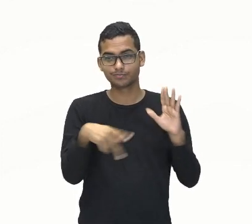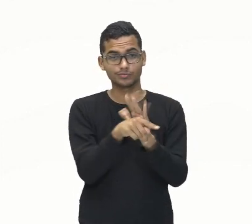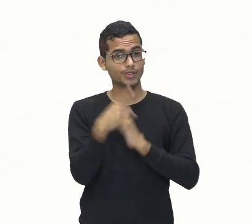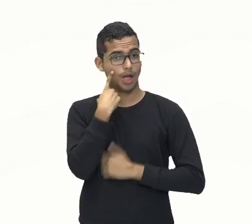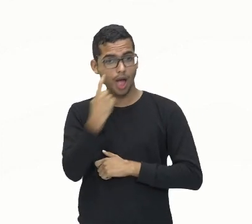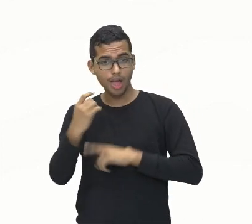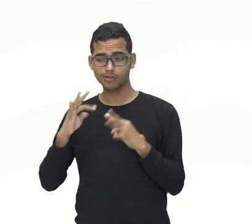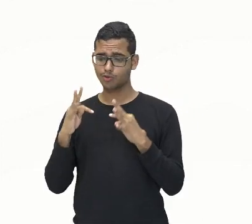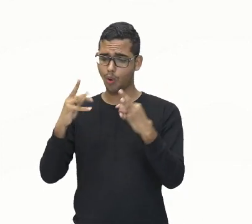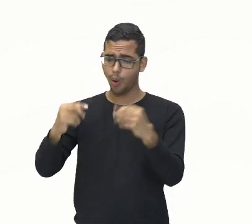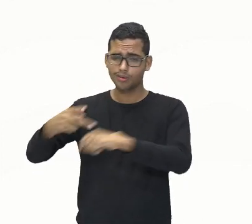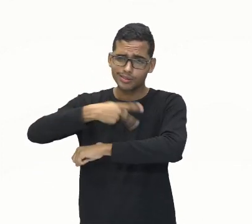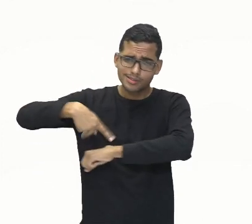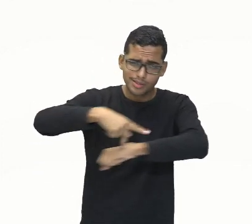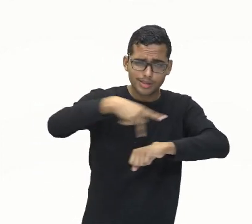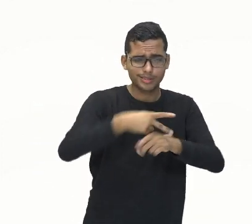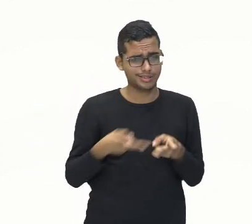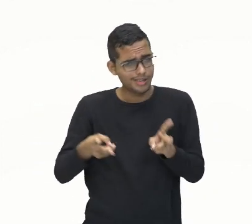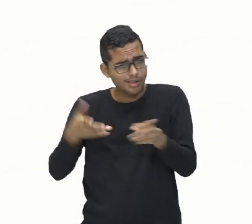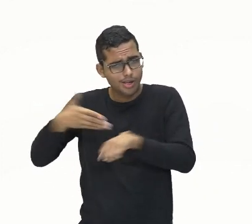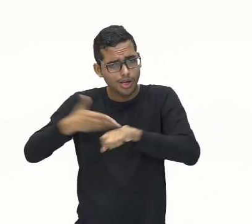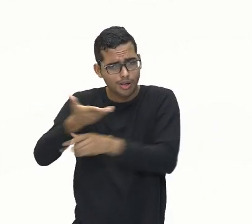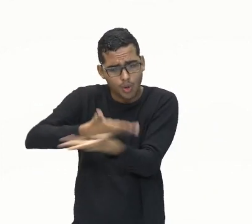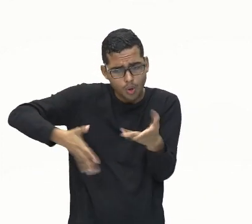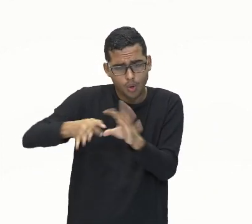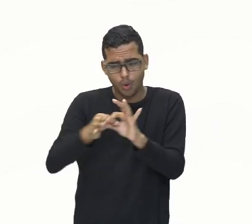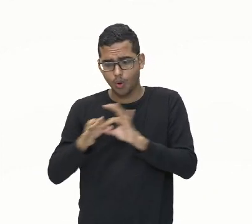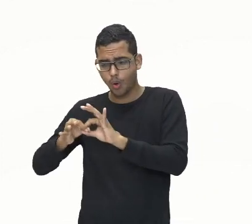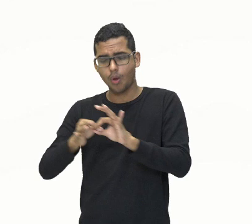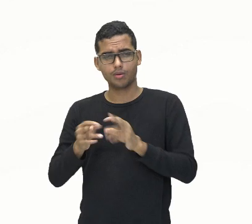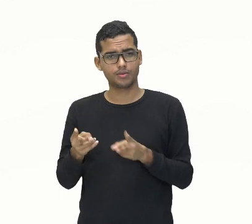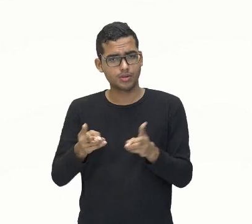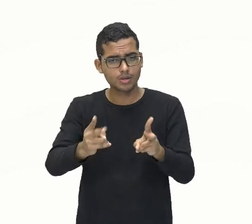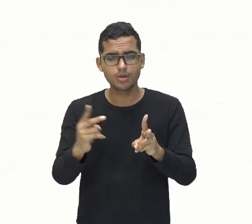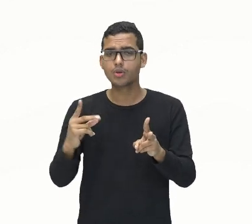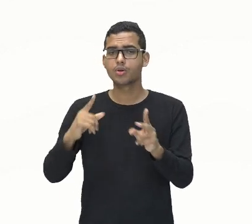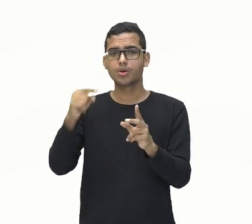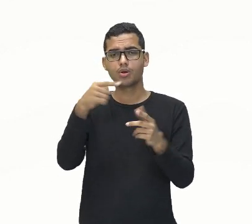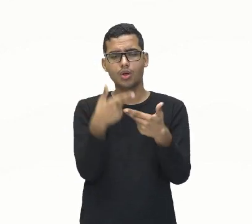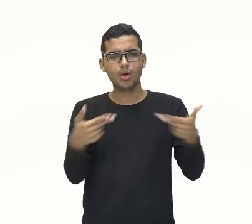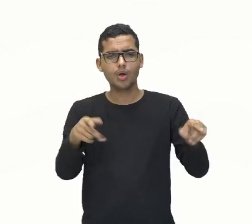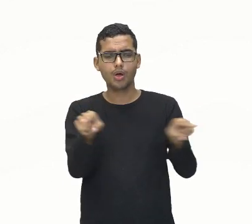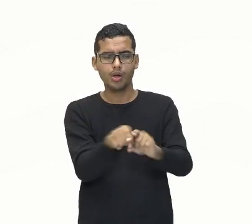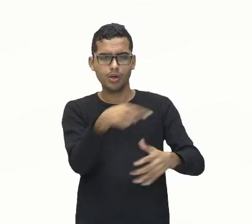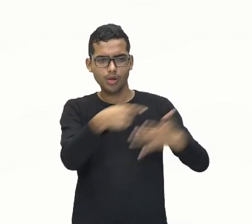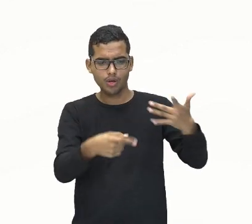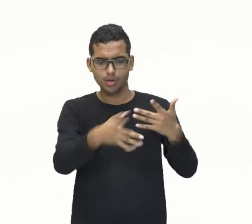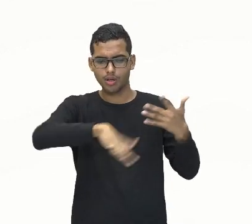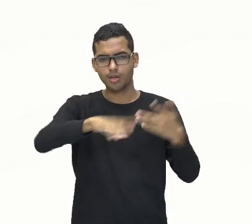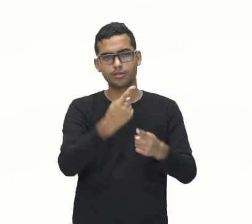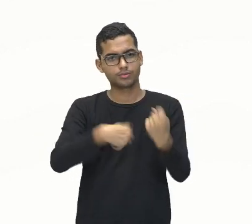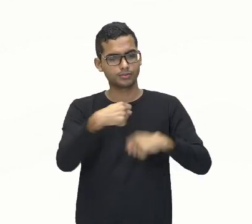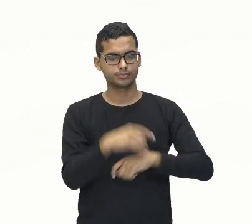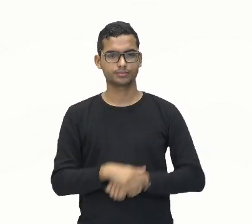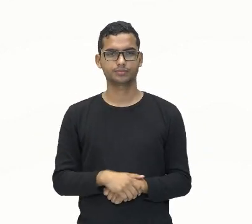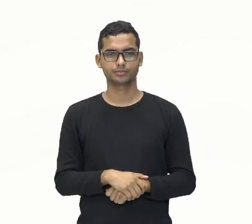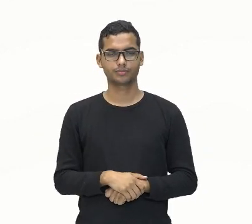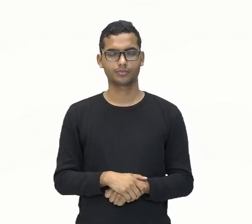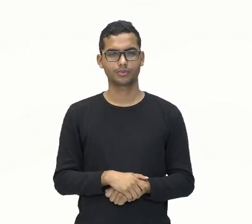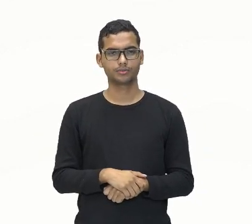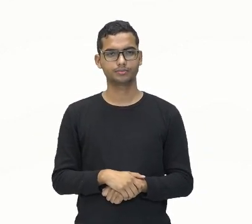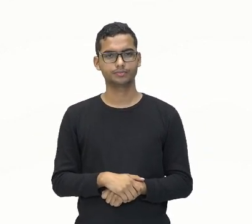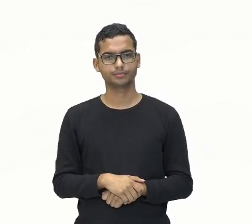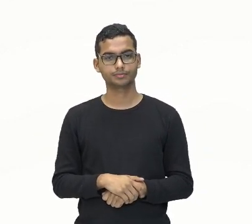os países participar dessas uniões para tratar das questões econômicas. E aí nós